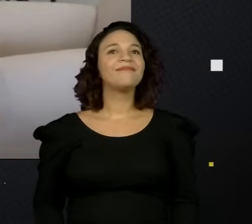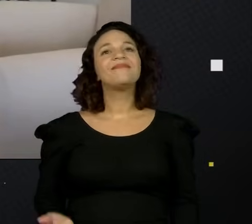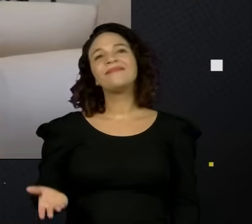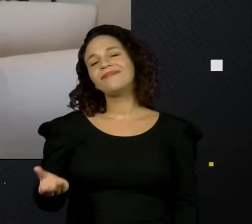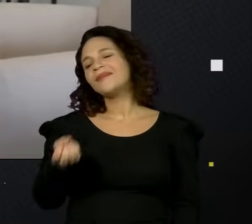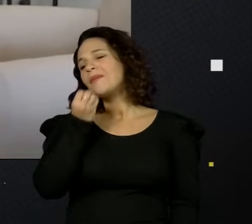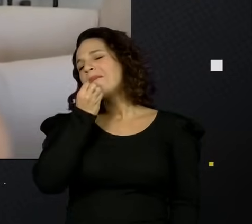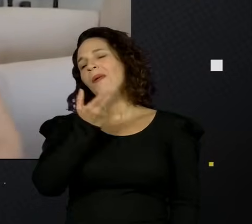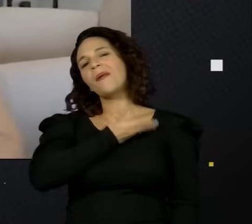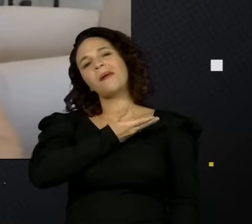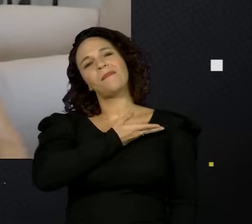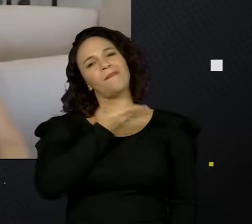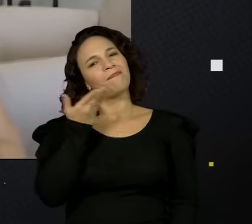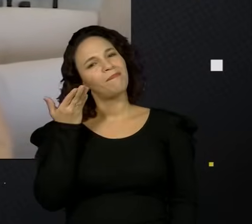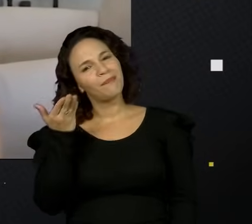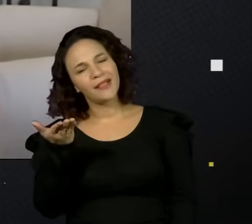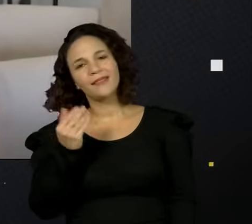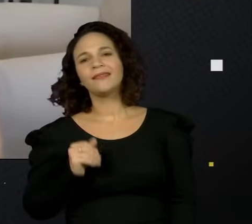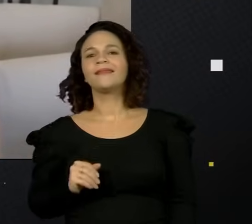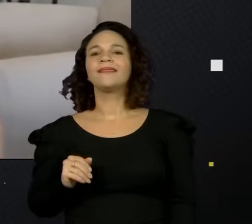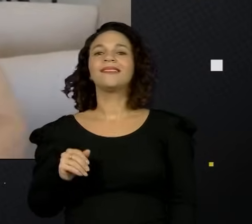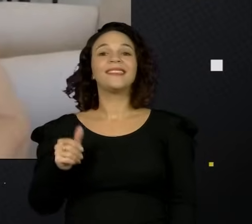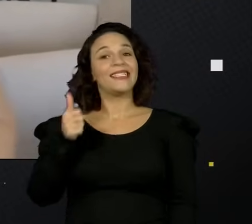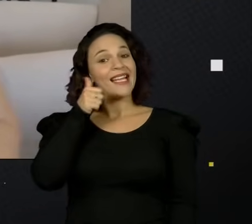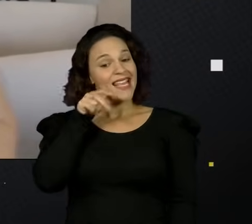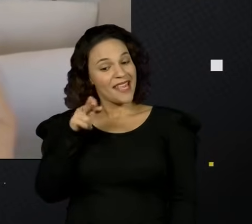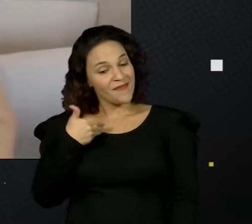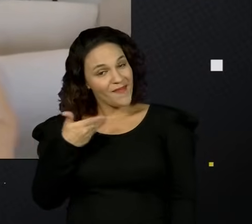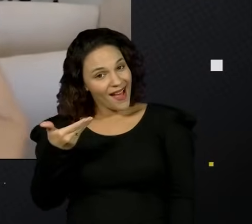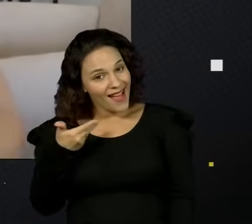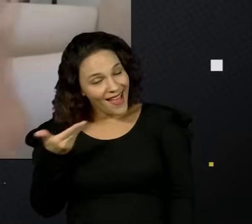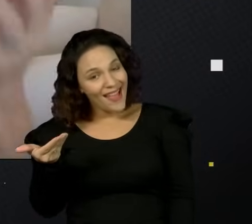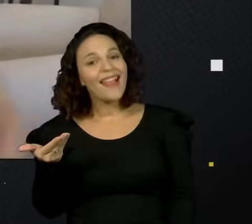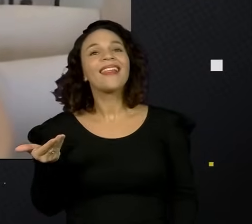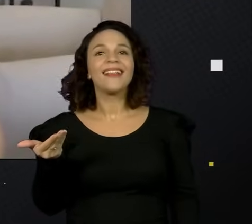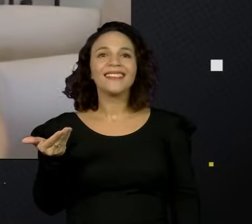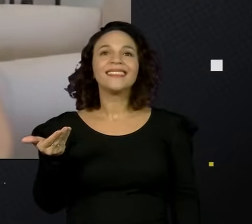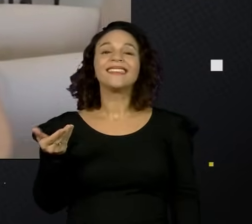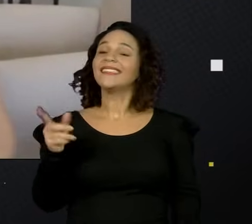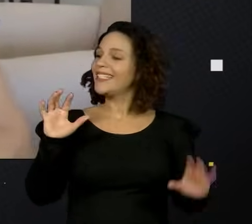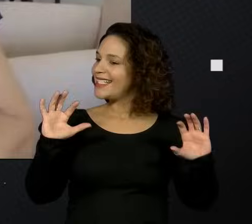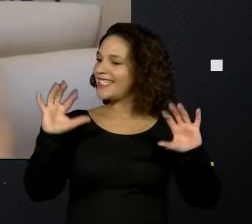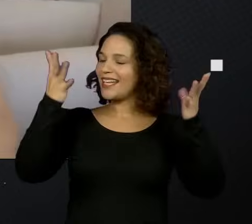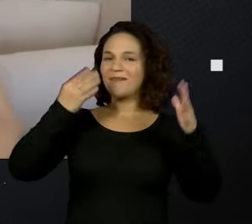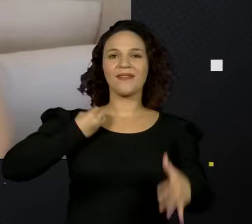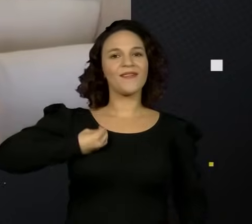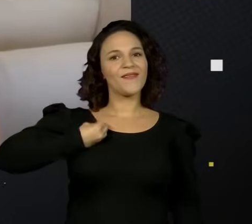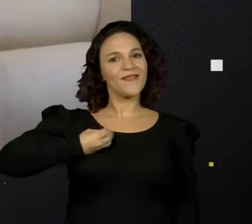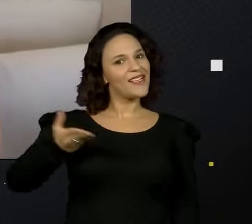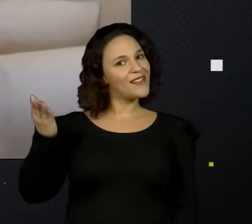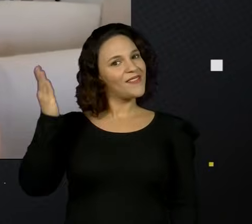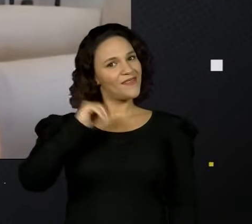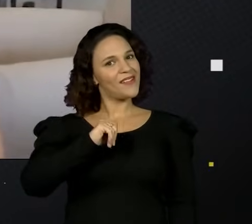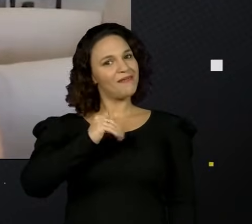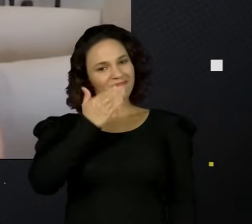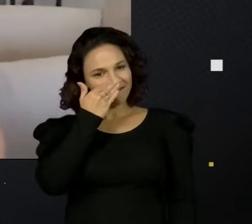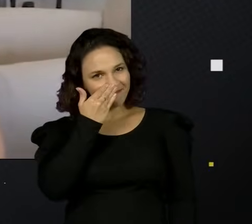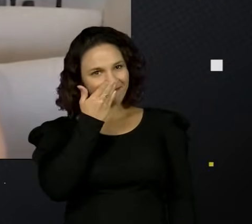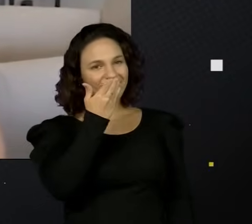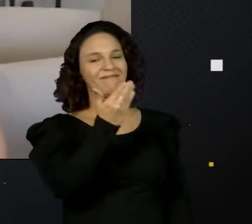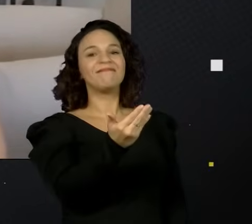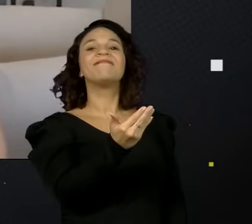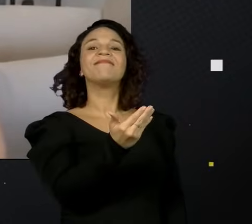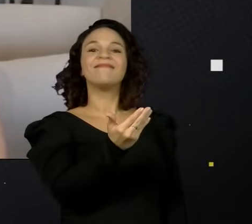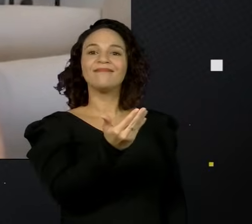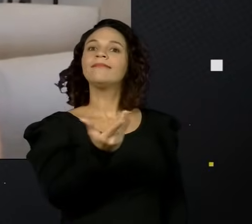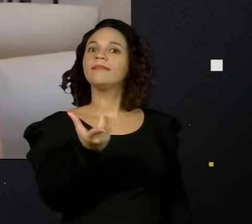Muito bom ser sua amiga, muito bom ser sua irmã e celebremos a vida e sigamos em frente, meu amigo.